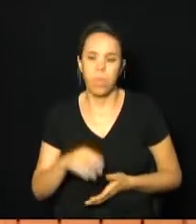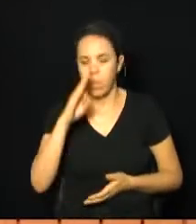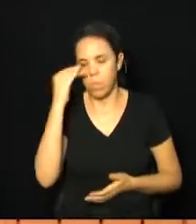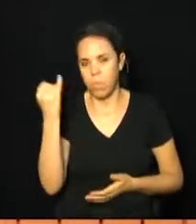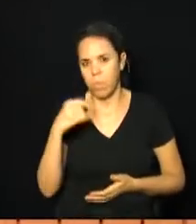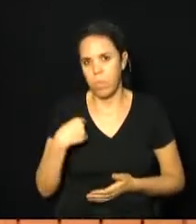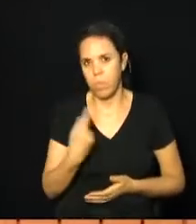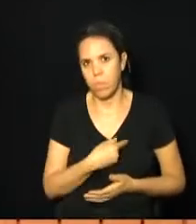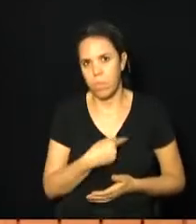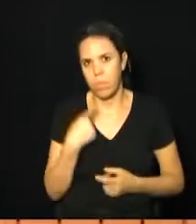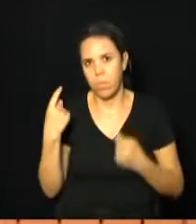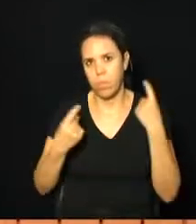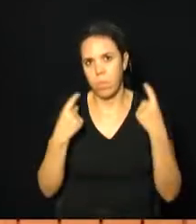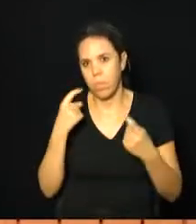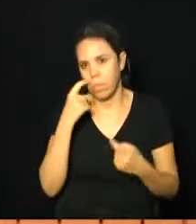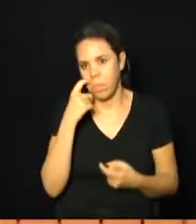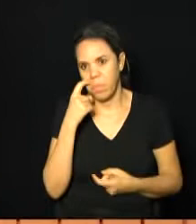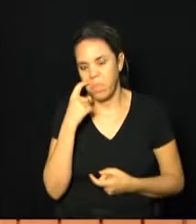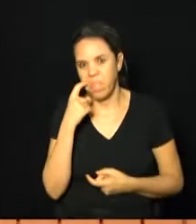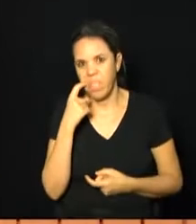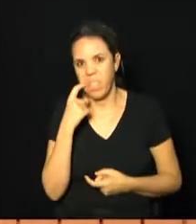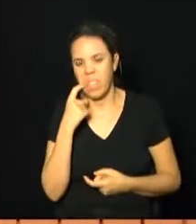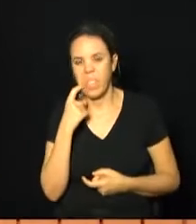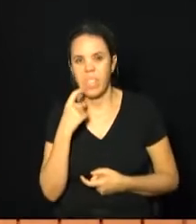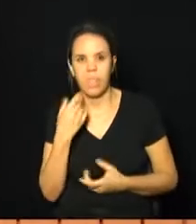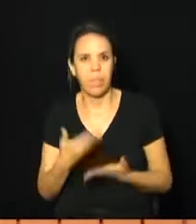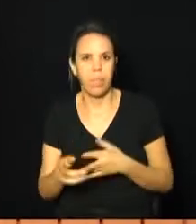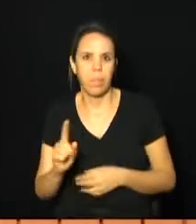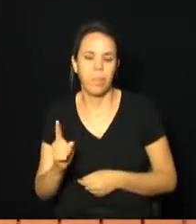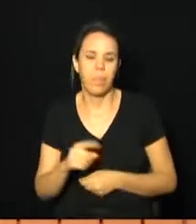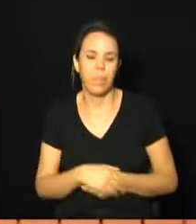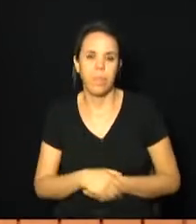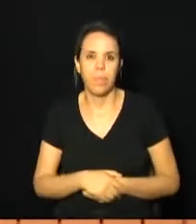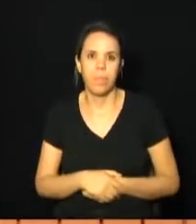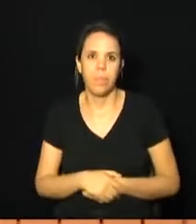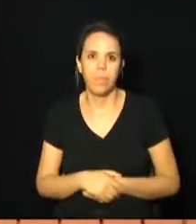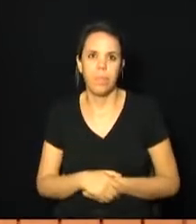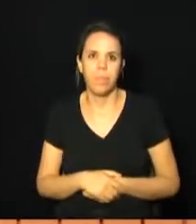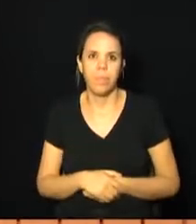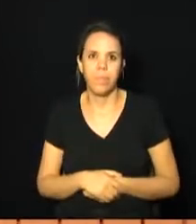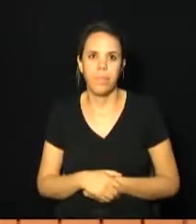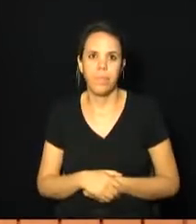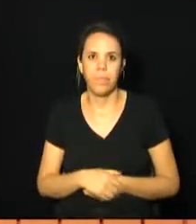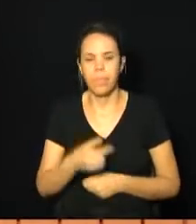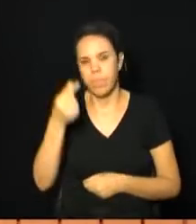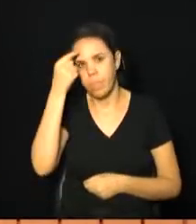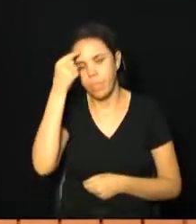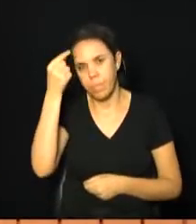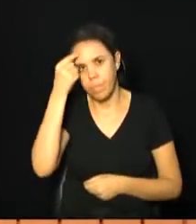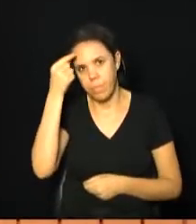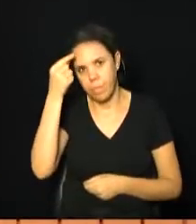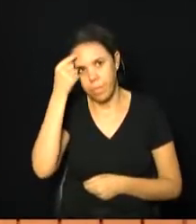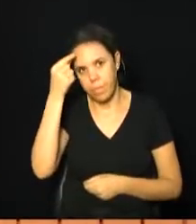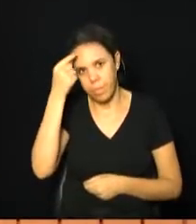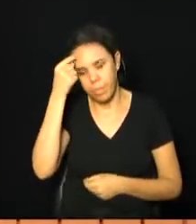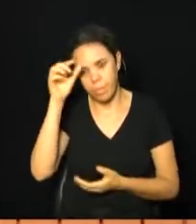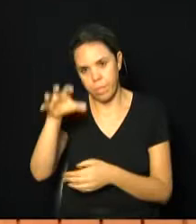prioridades nossas, das preocupações nossas, é não perder isso. E de parte de conscientização,